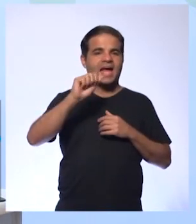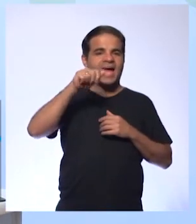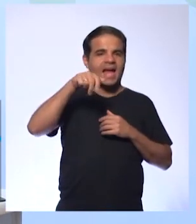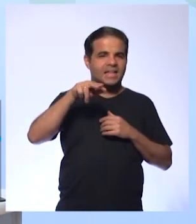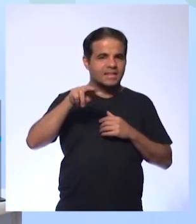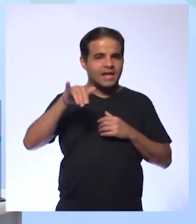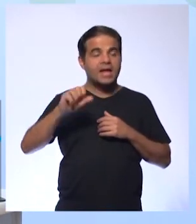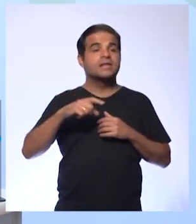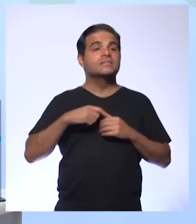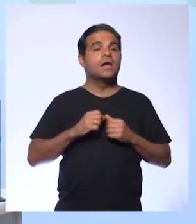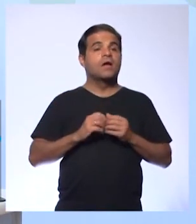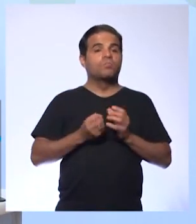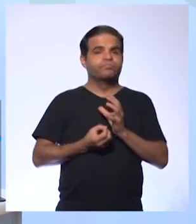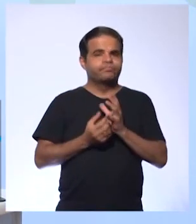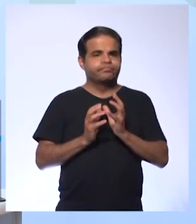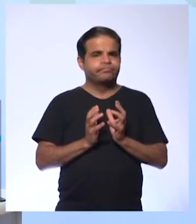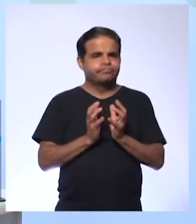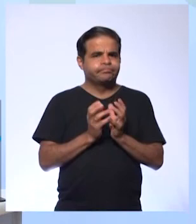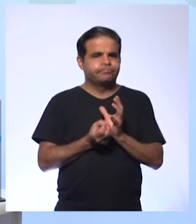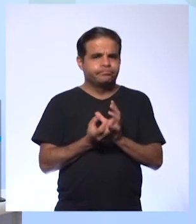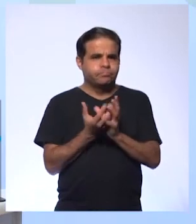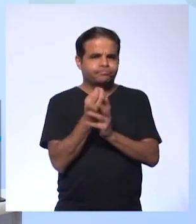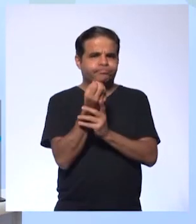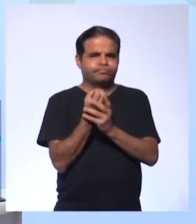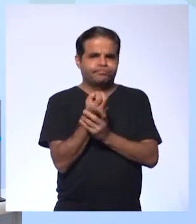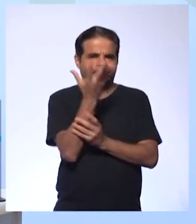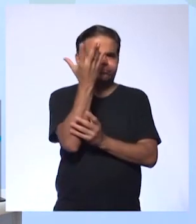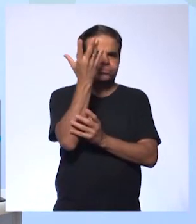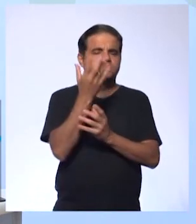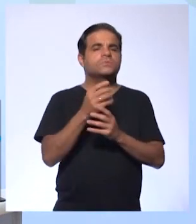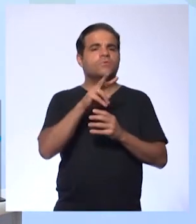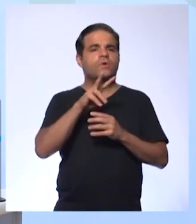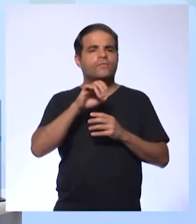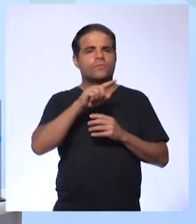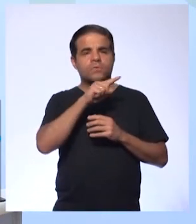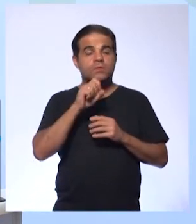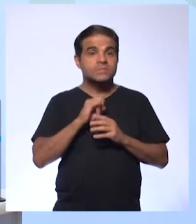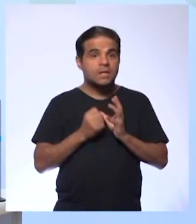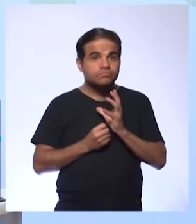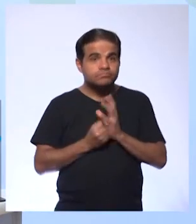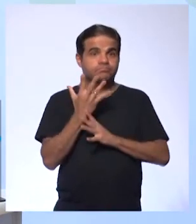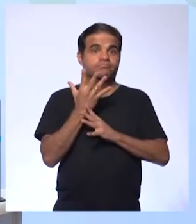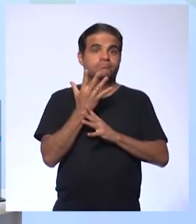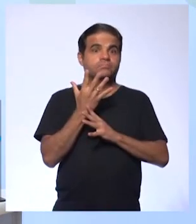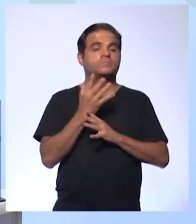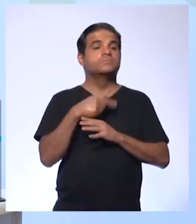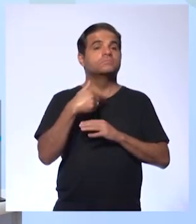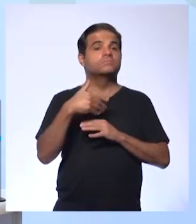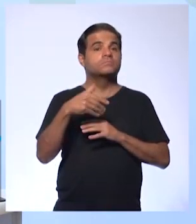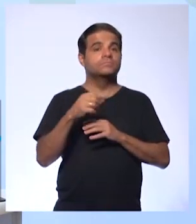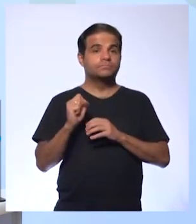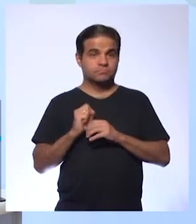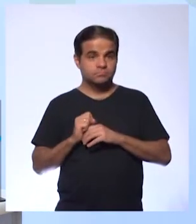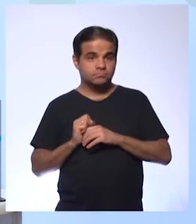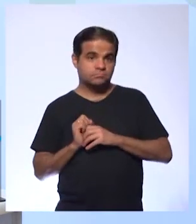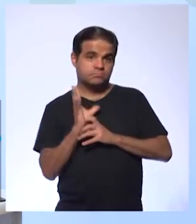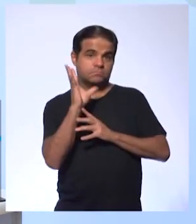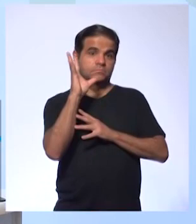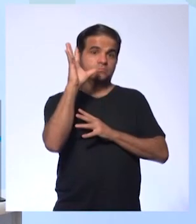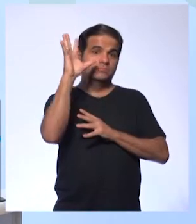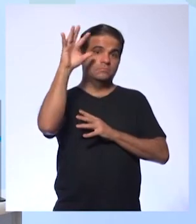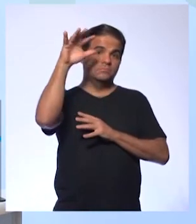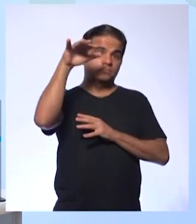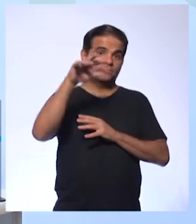Palma, tem um vulcão chamado Cumbre Vieja, que ele, se entrar em erupção, a tendência é que ele desloque mais